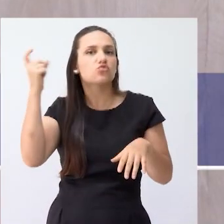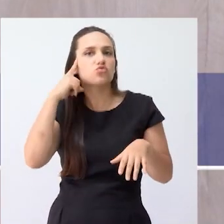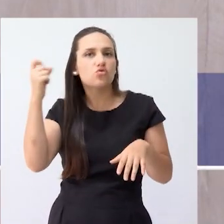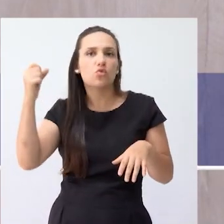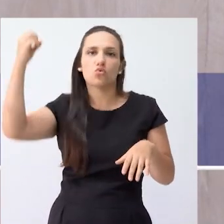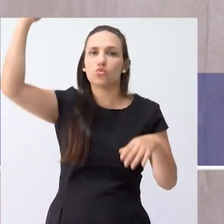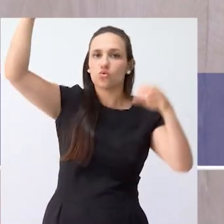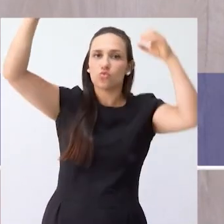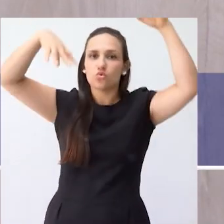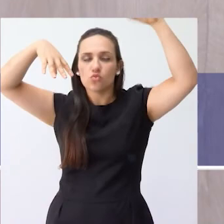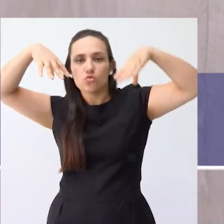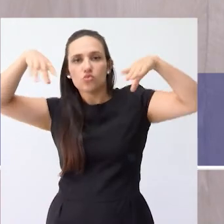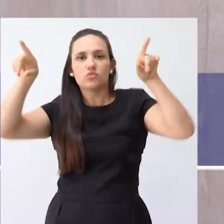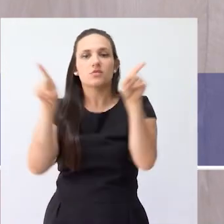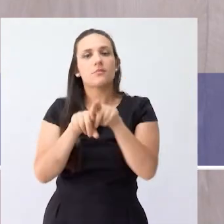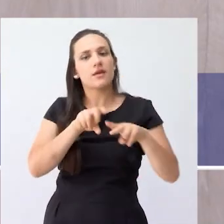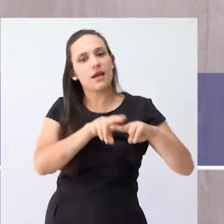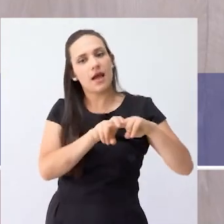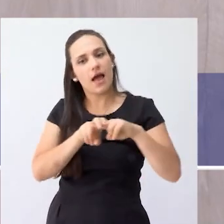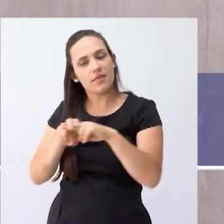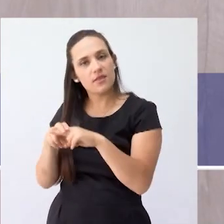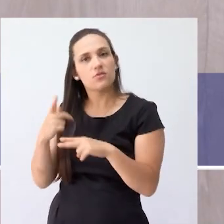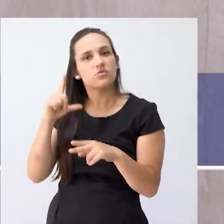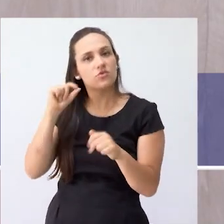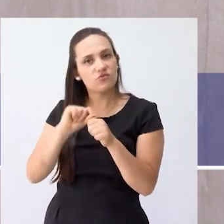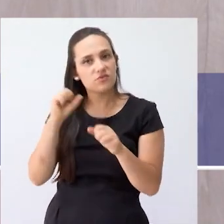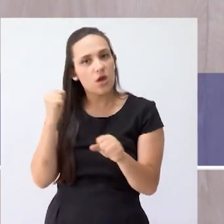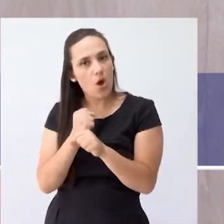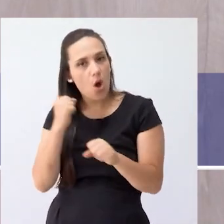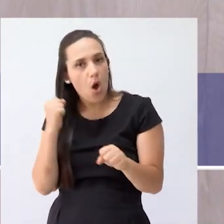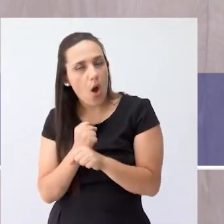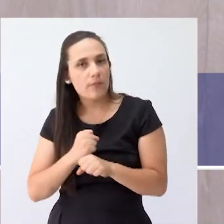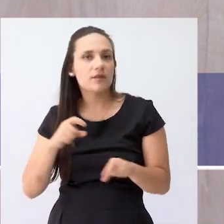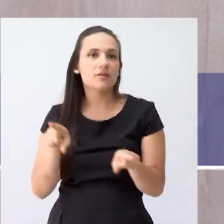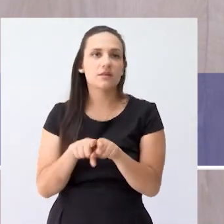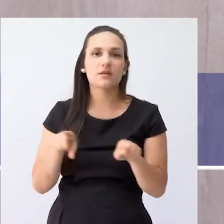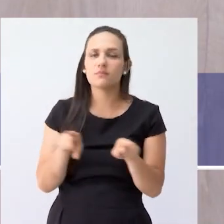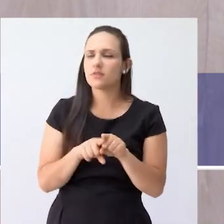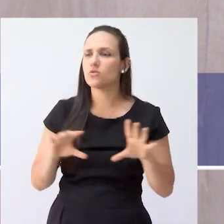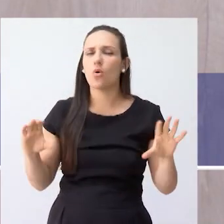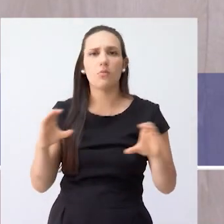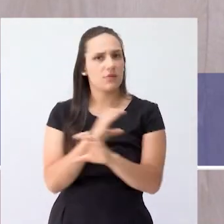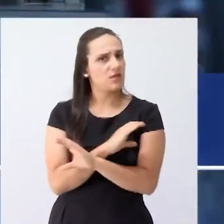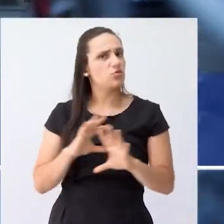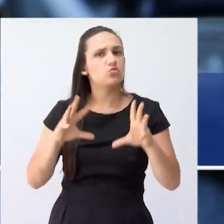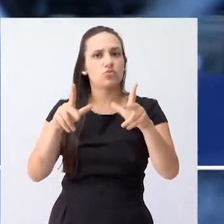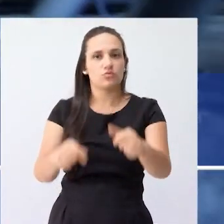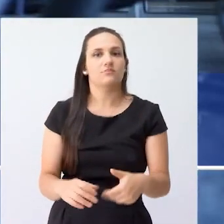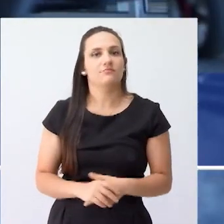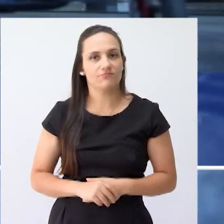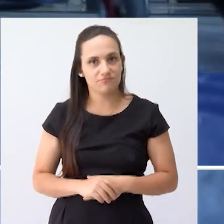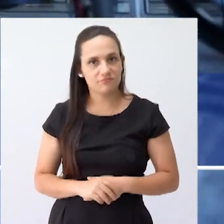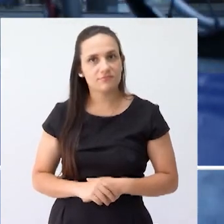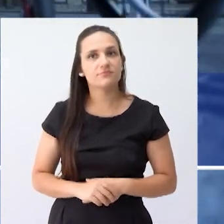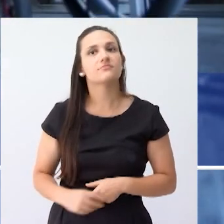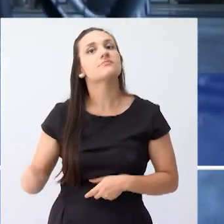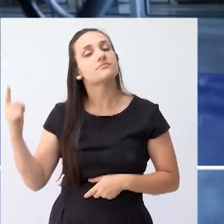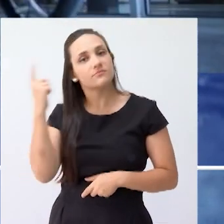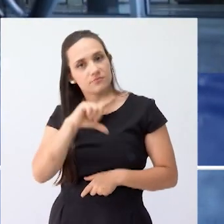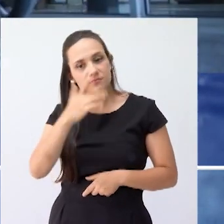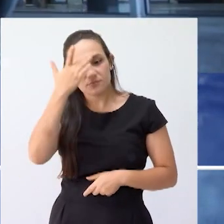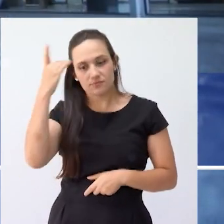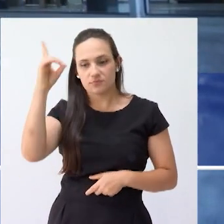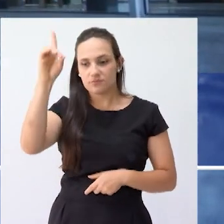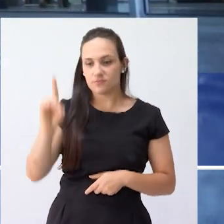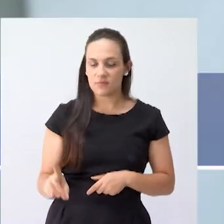iluminação, as cadeiras foram todas recuperadas, fizemos em todos os gabinetes já entregue, acesso a